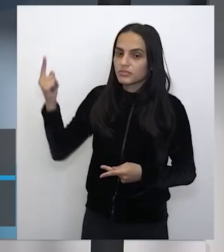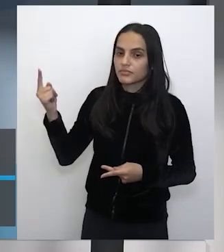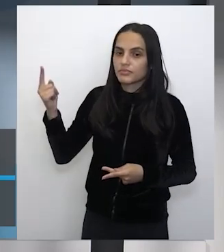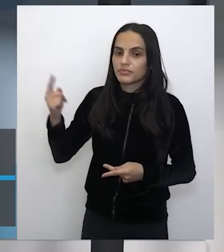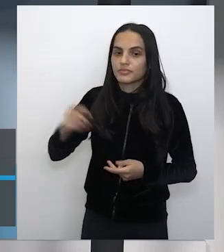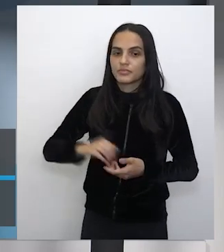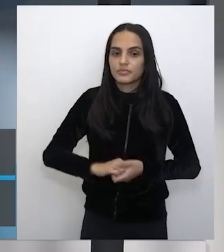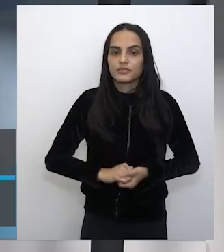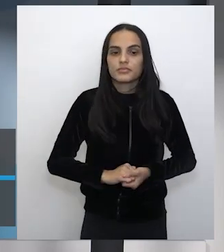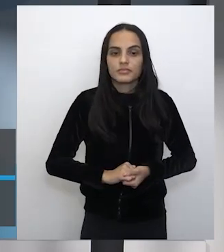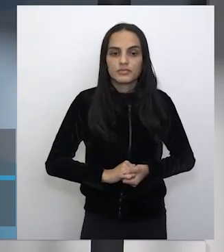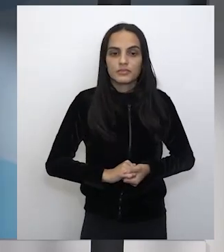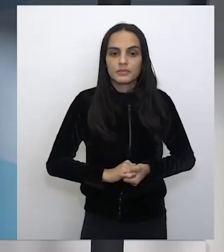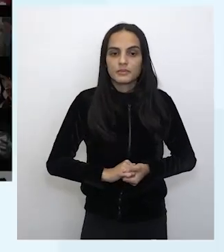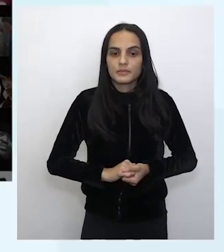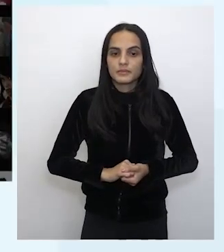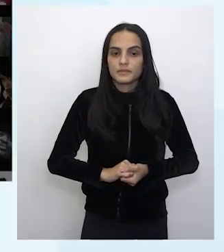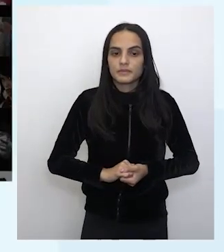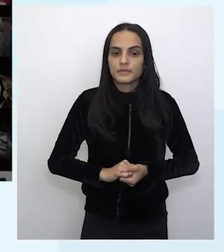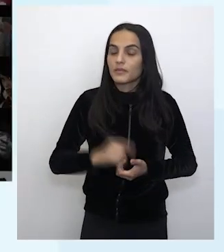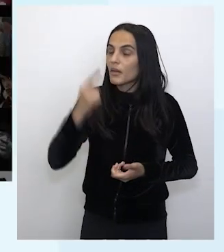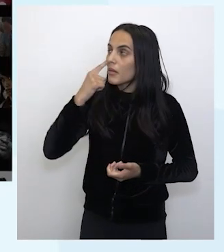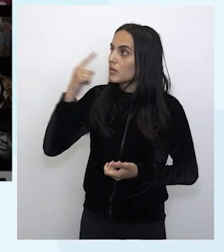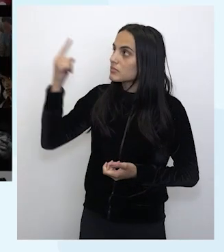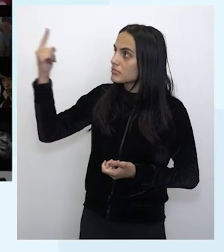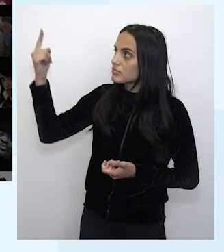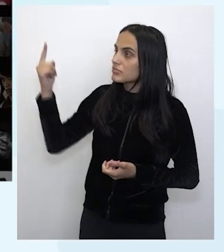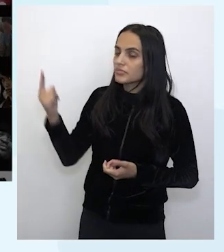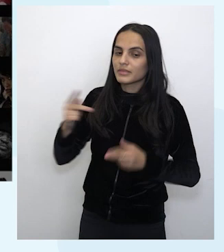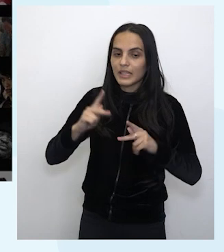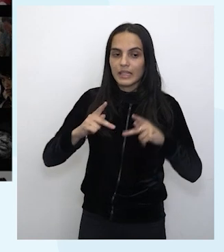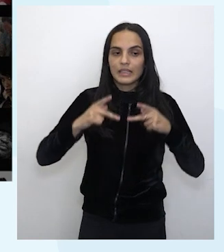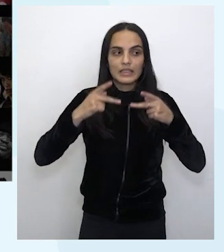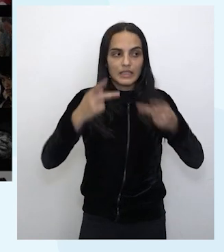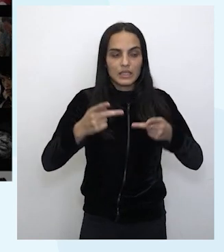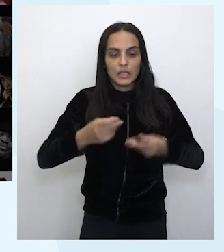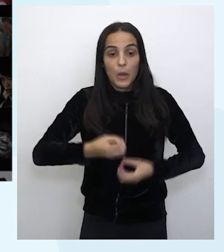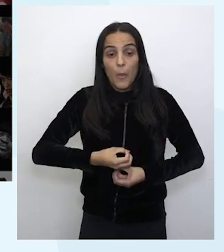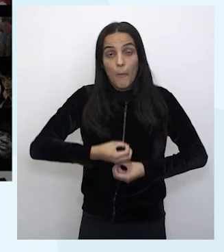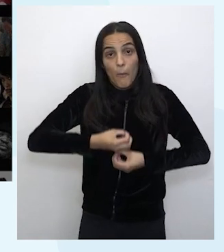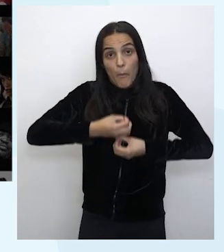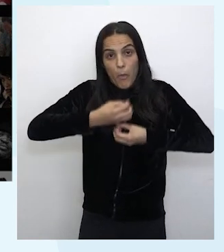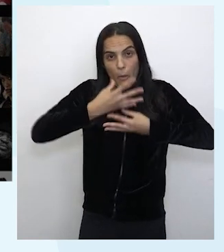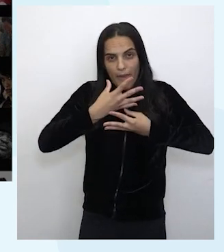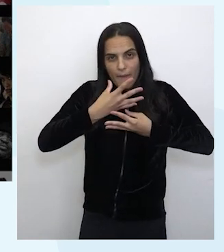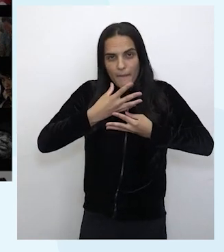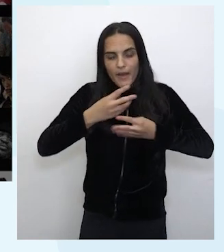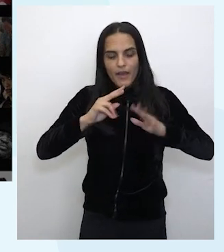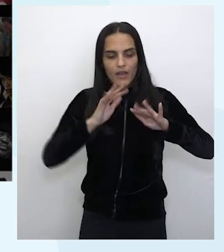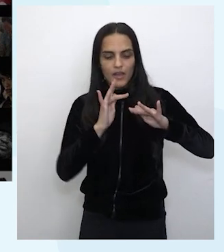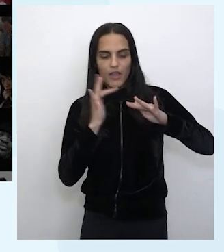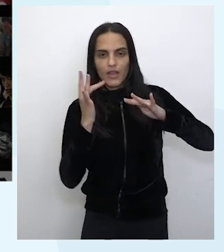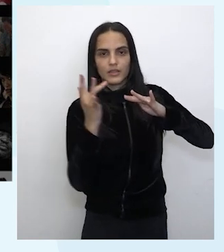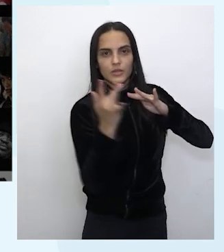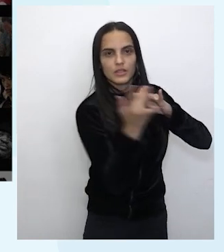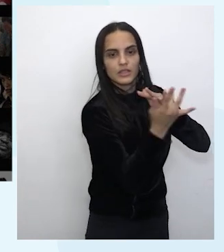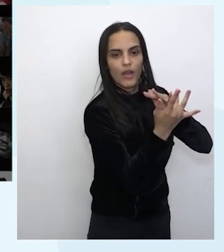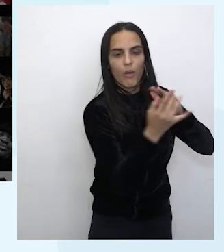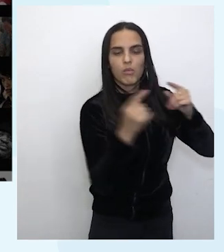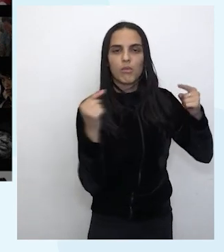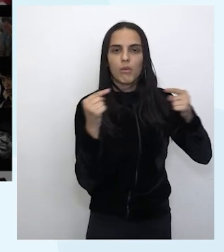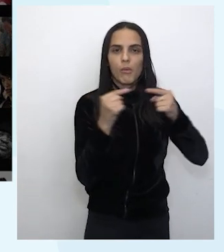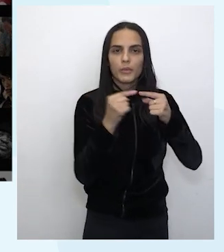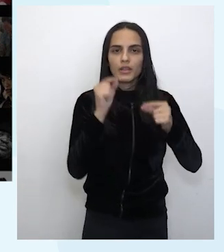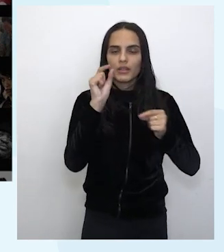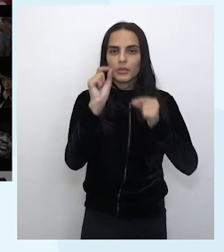relação entre o poema e as redes sociais. Vocês podem até ir comentando com a gente. Esse poema foi